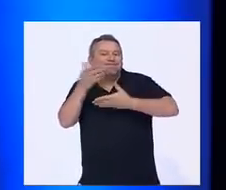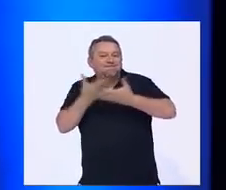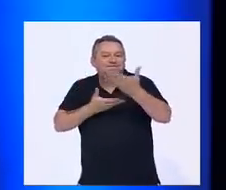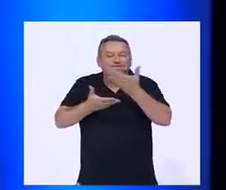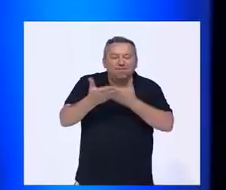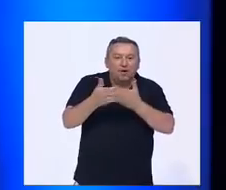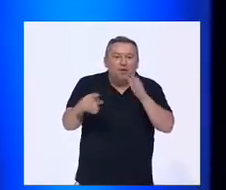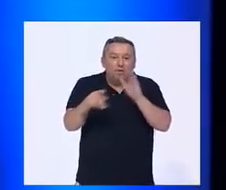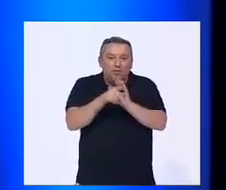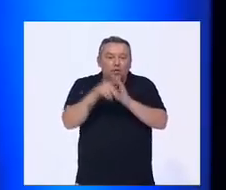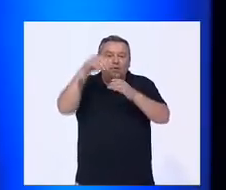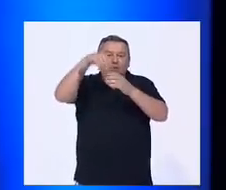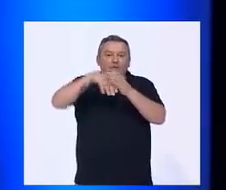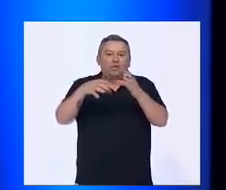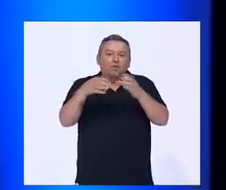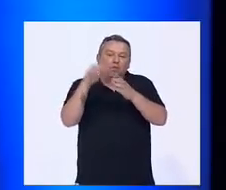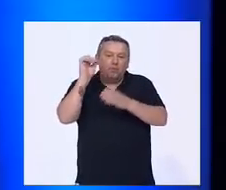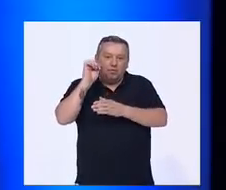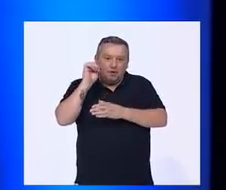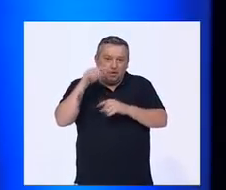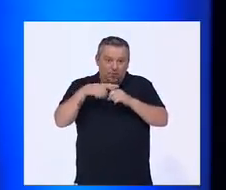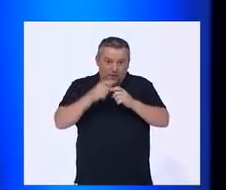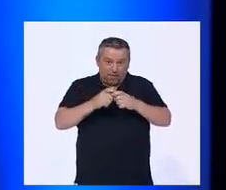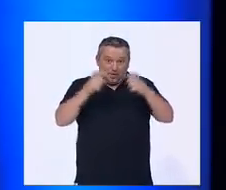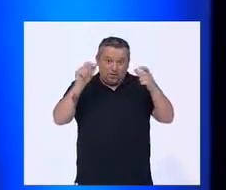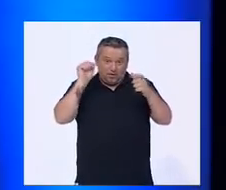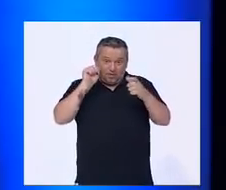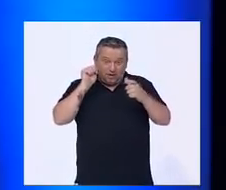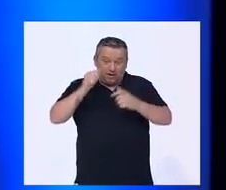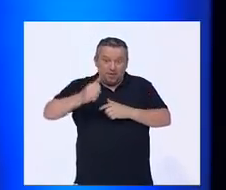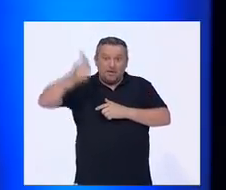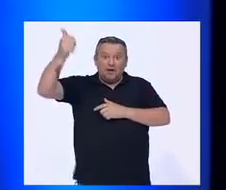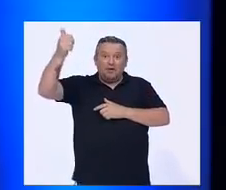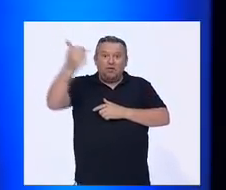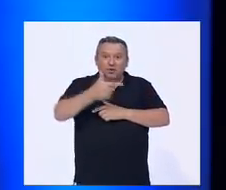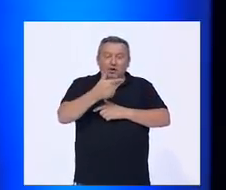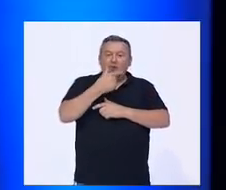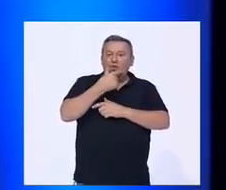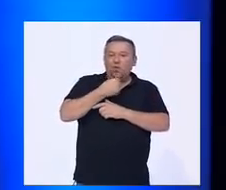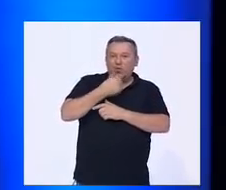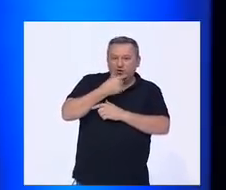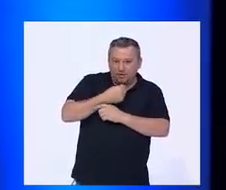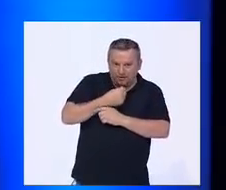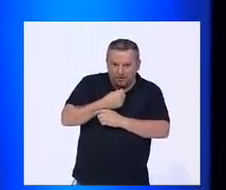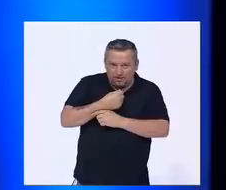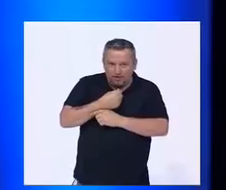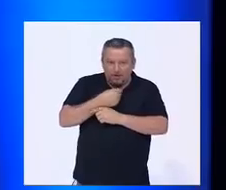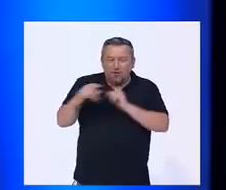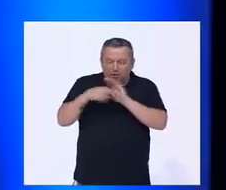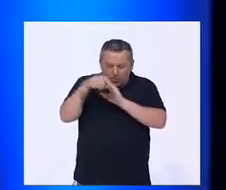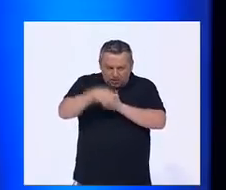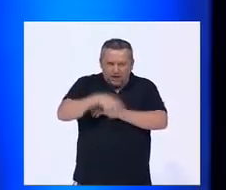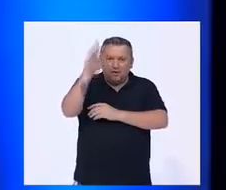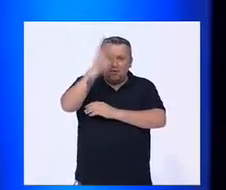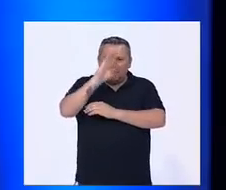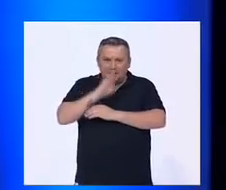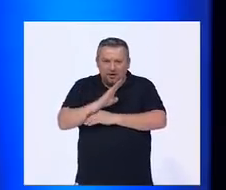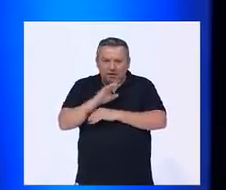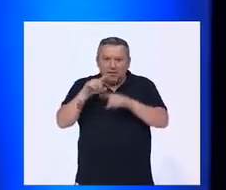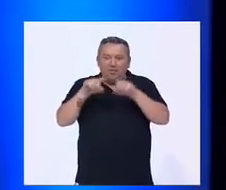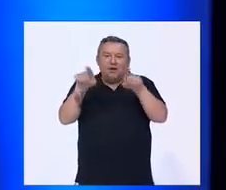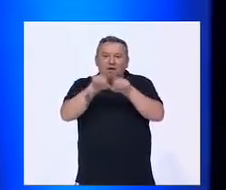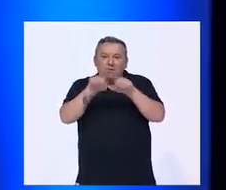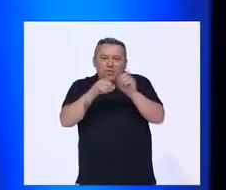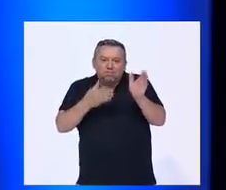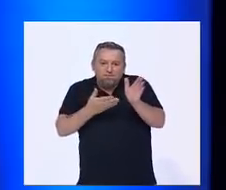entre mulheres, porque o número de mulheres eleitoras é maior no universo do eleitorado brasileiro. Como uma plataforma